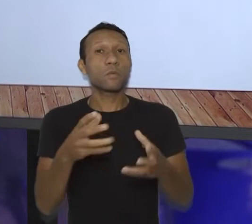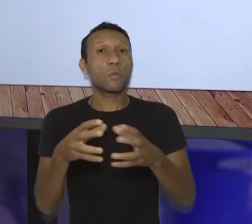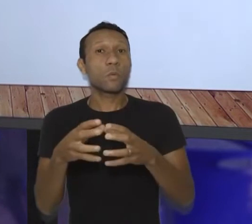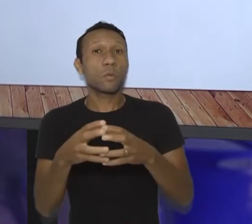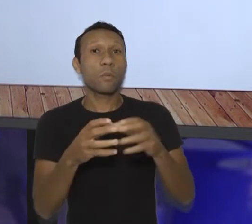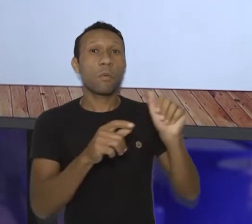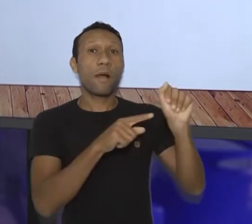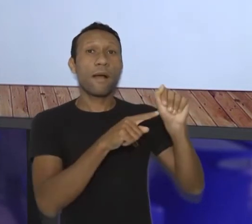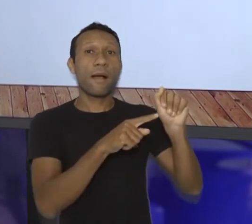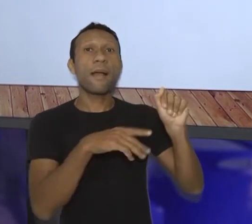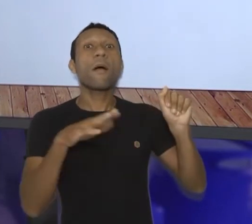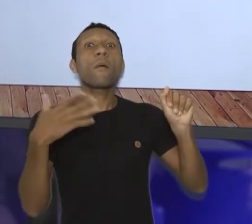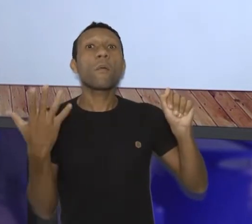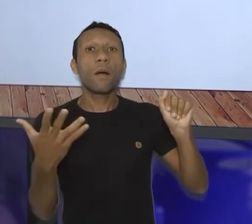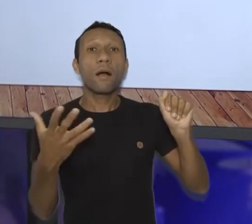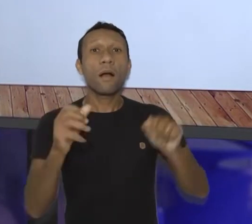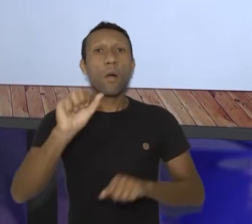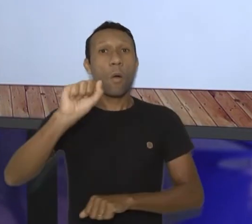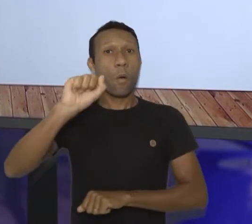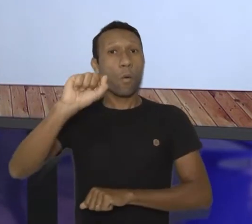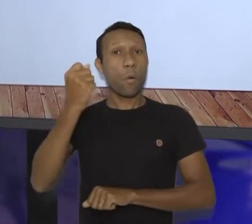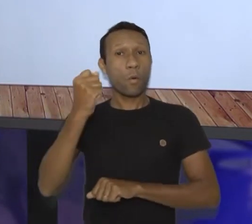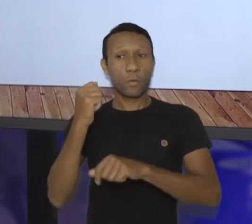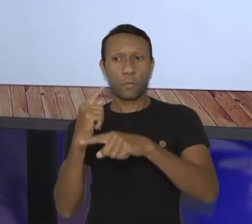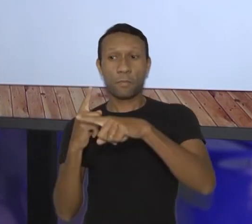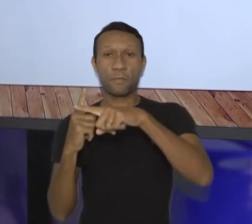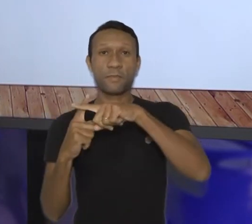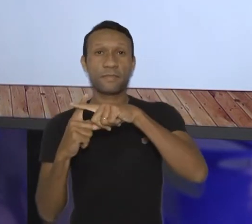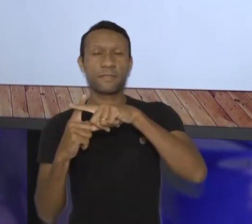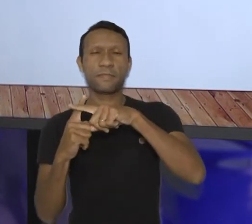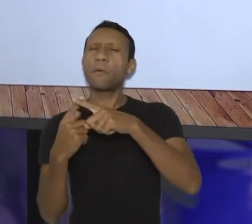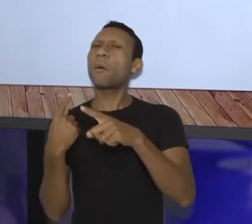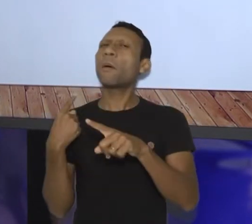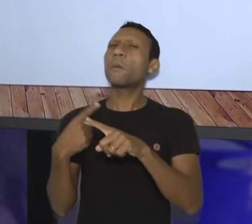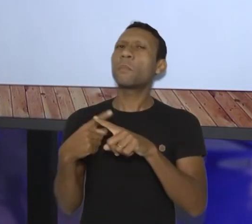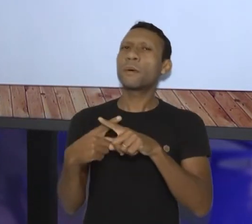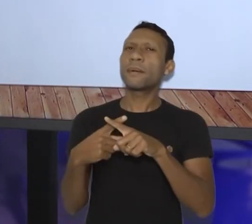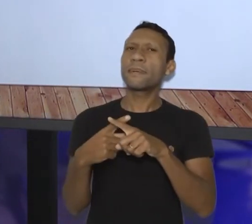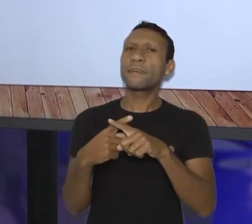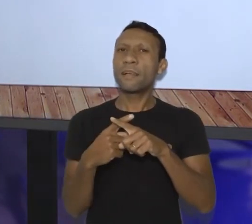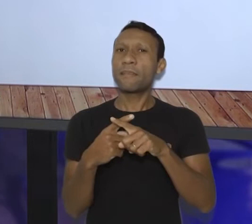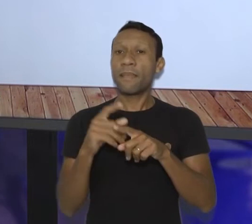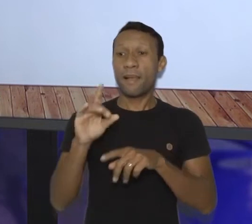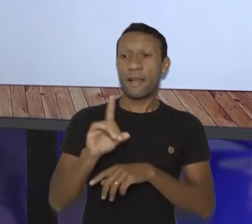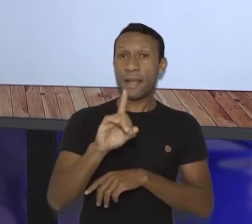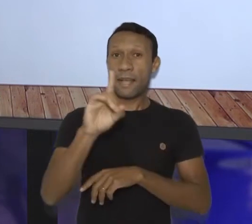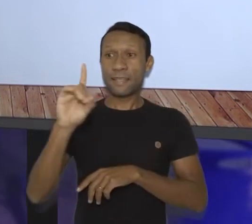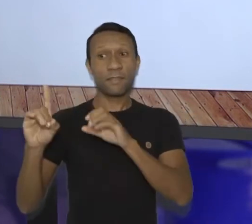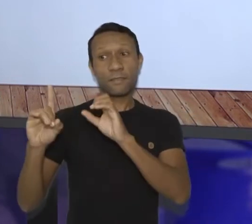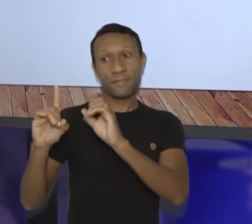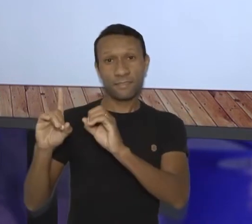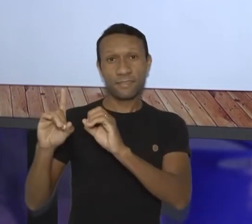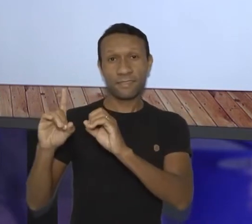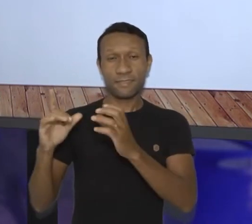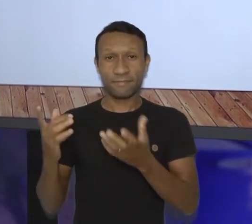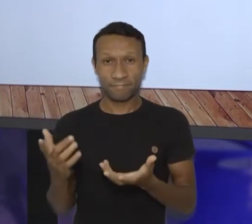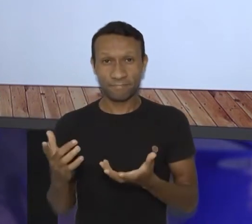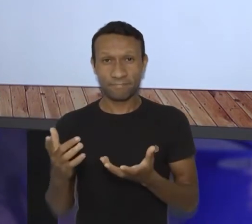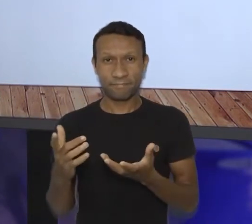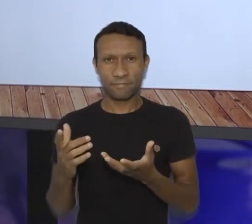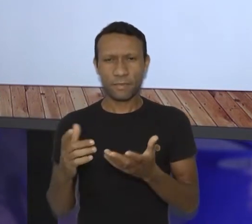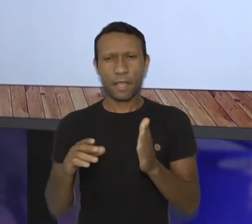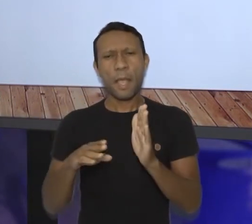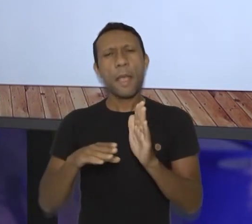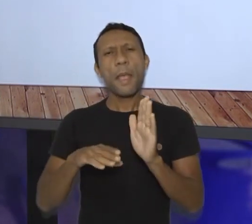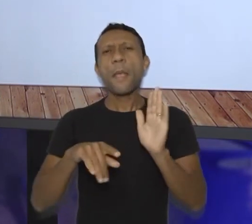é o número 8 positivo. Por quê? Porque ele se encontra à direita do 0. E o